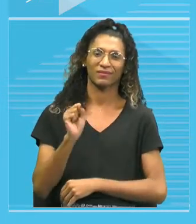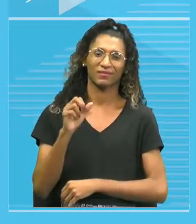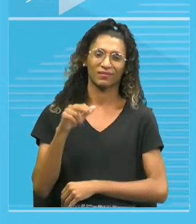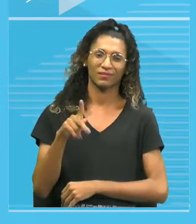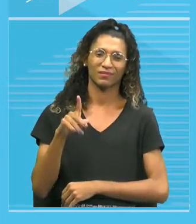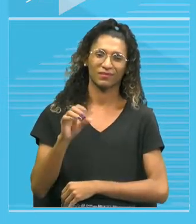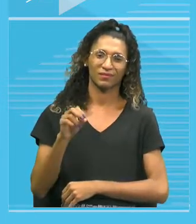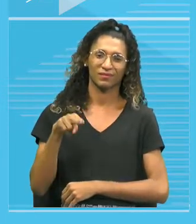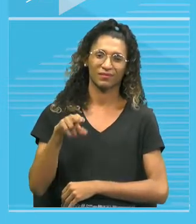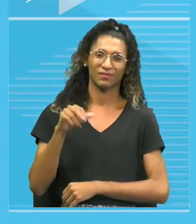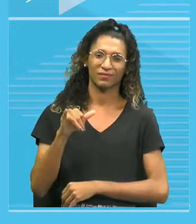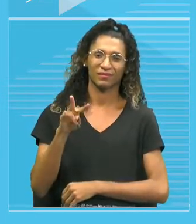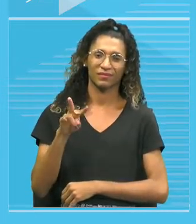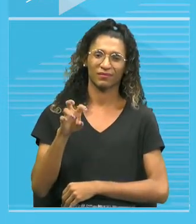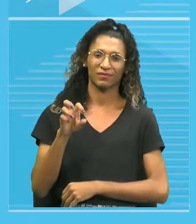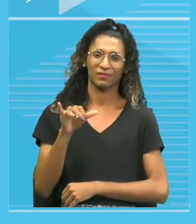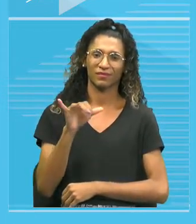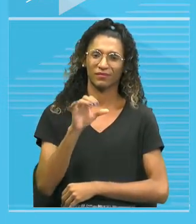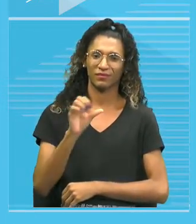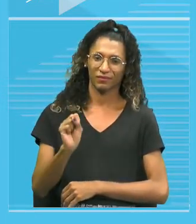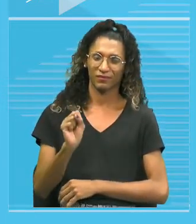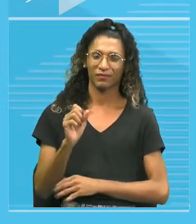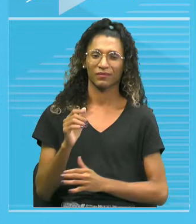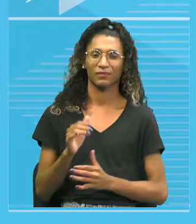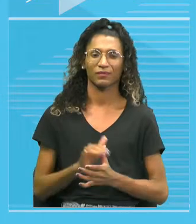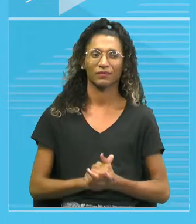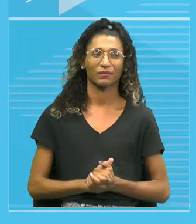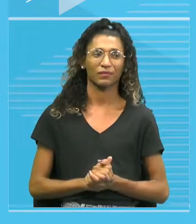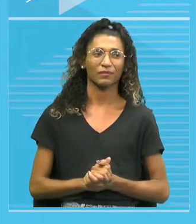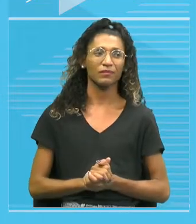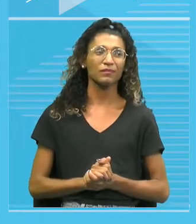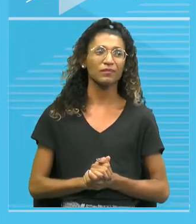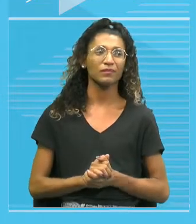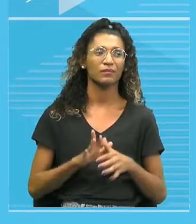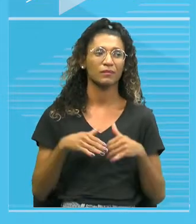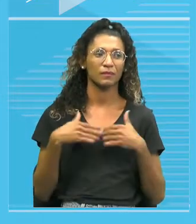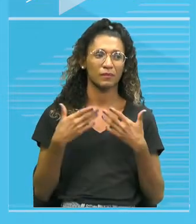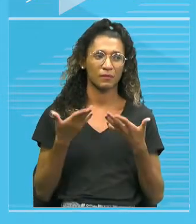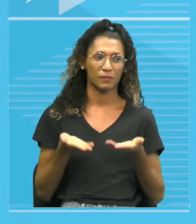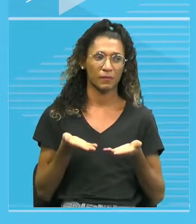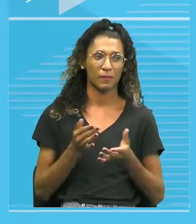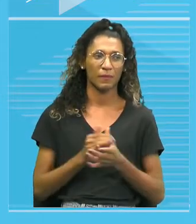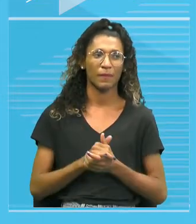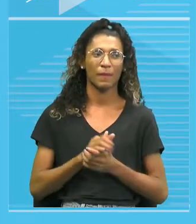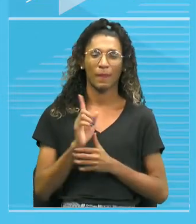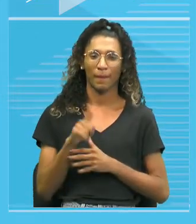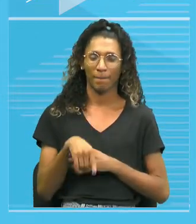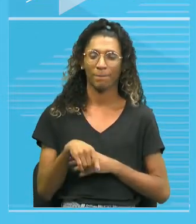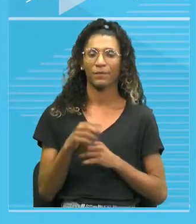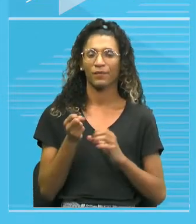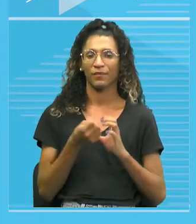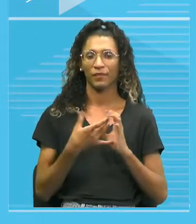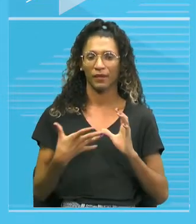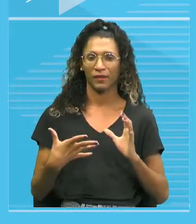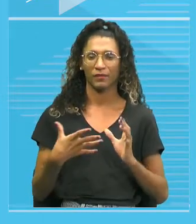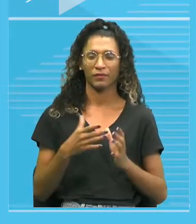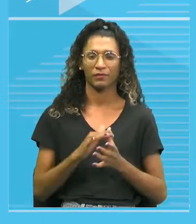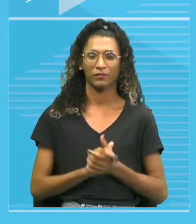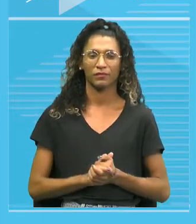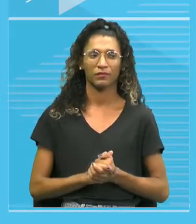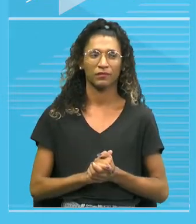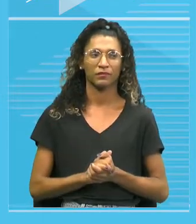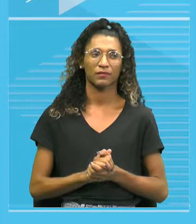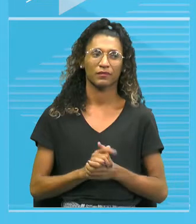do que o normal, né? Então, realmente, esse é o grande detalhe. Bom, para isso